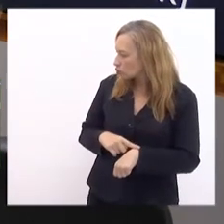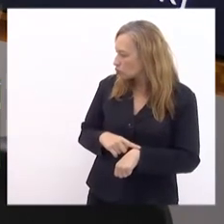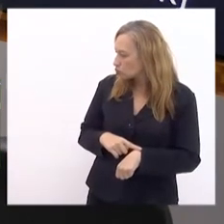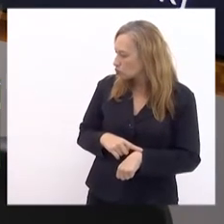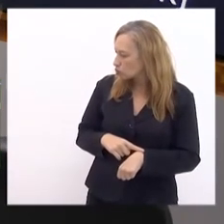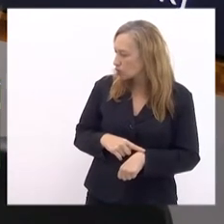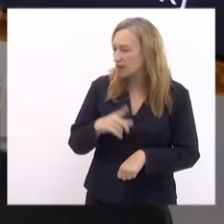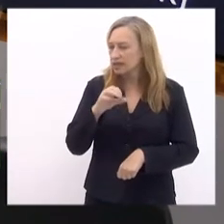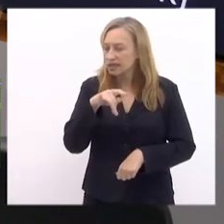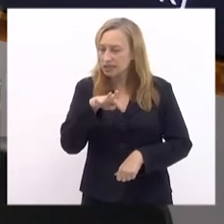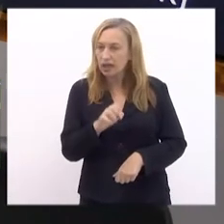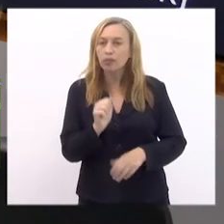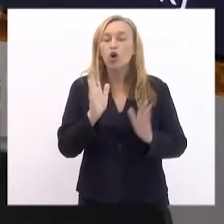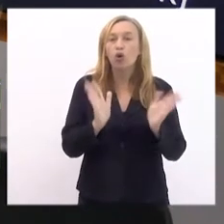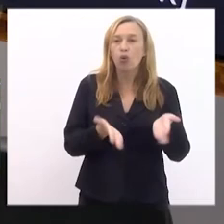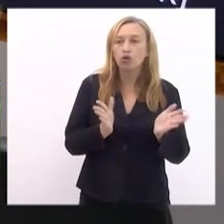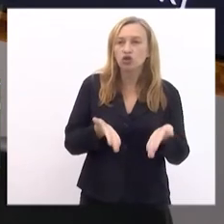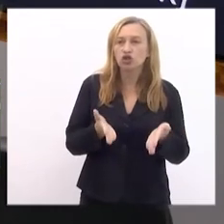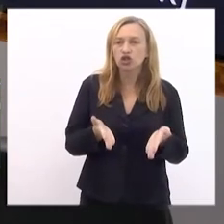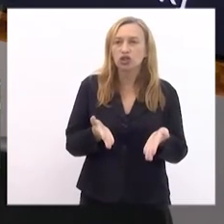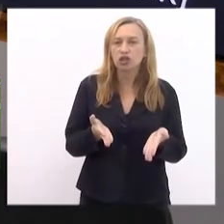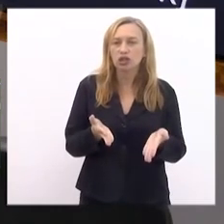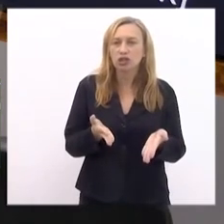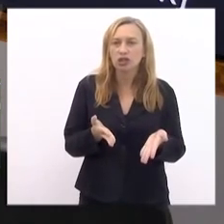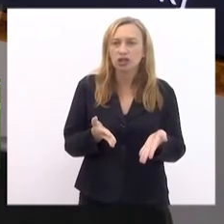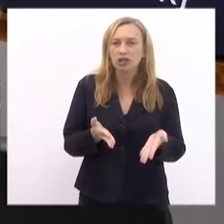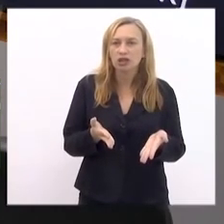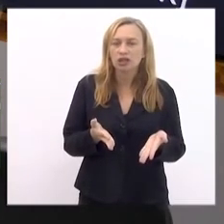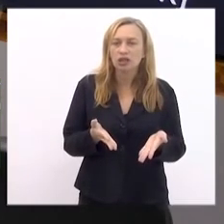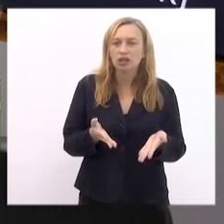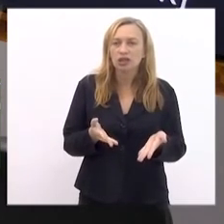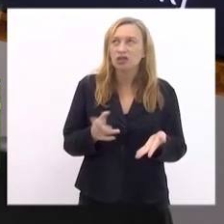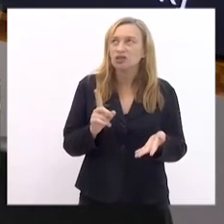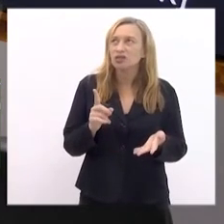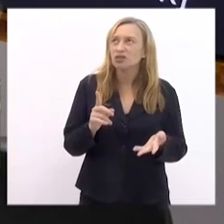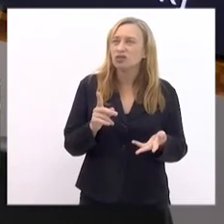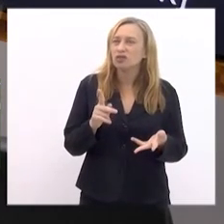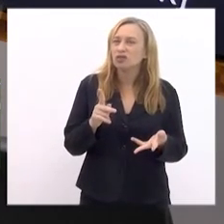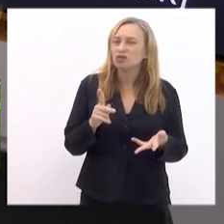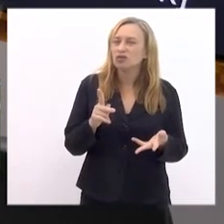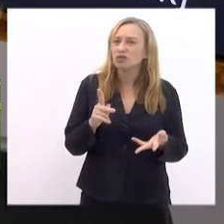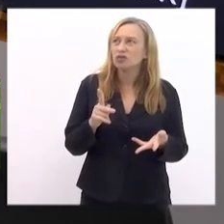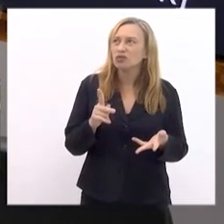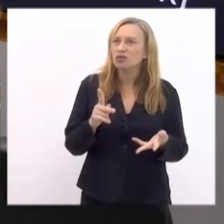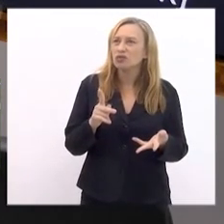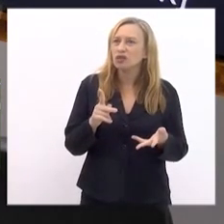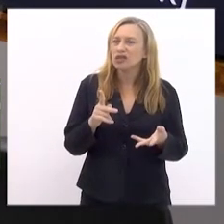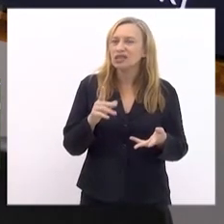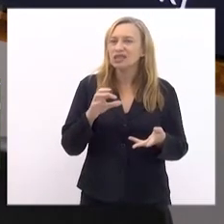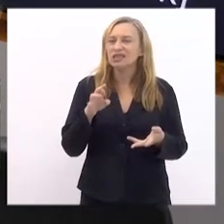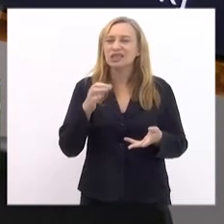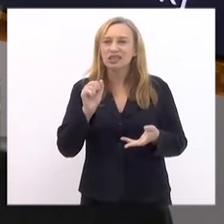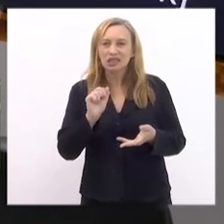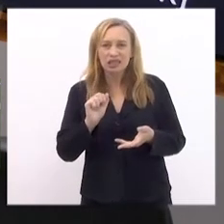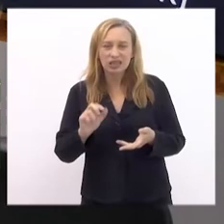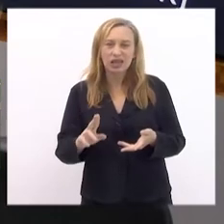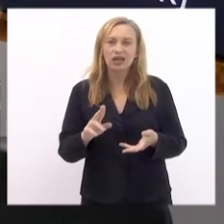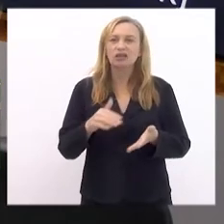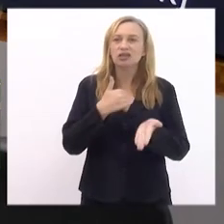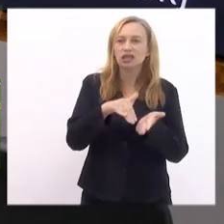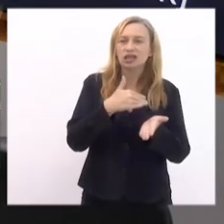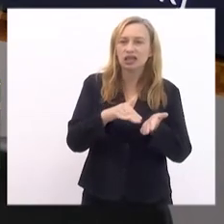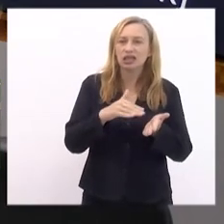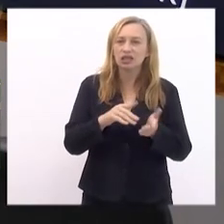a CETRAB hoje, porque, enfim, não falo isso em tom depreciativo não, tá, pessoal? Mas a CETRAB é uma secretaria que tem muita oscilação de